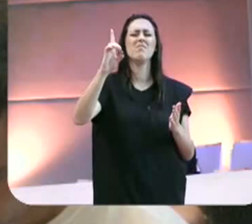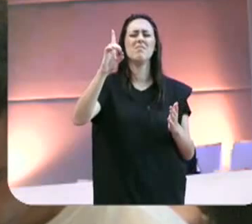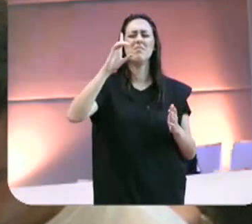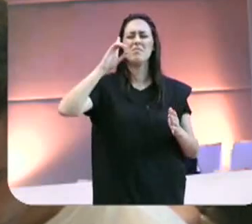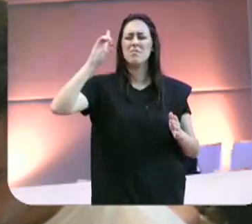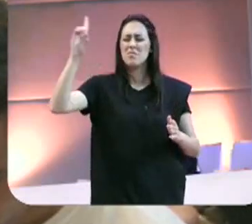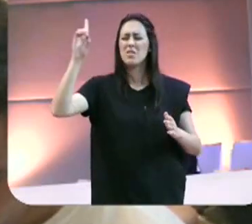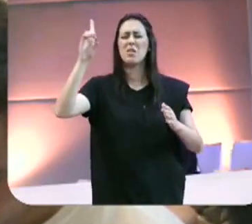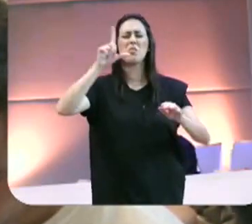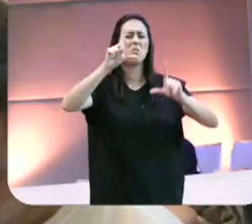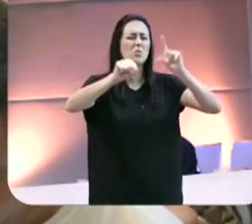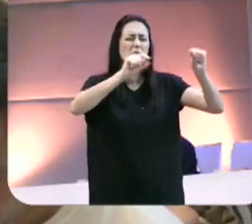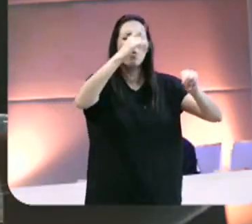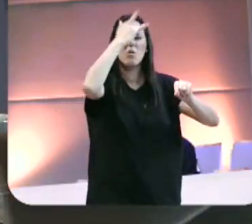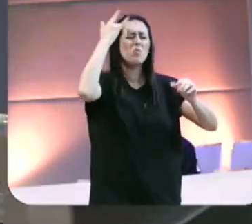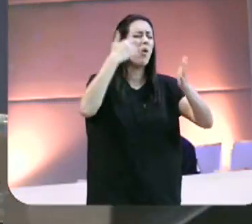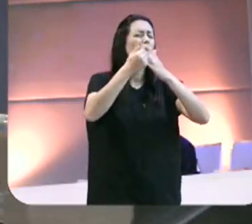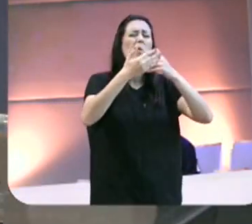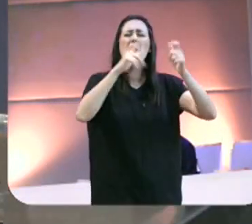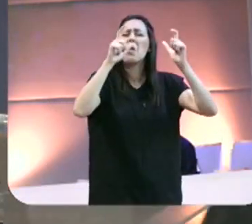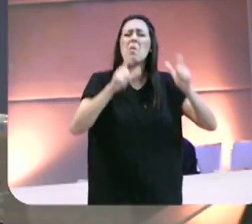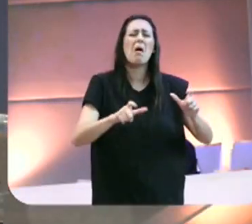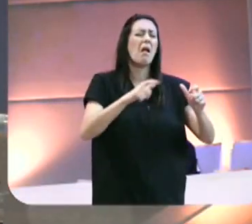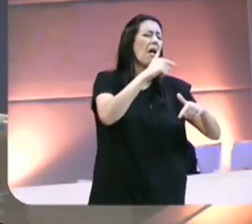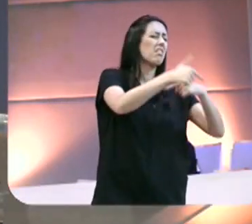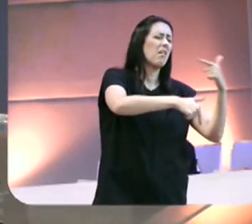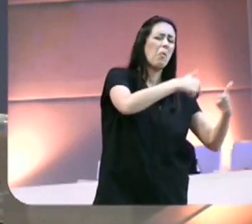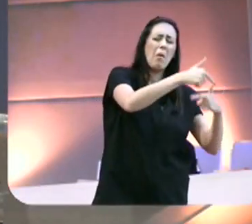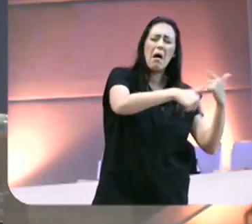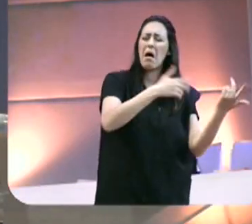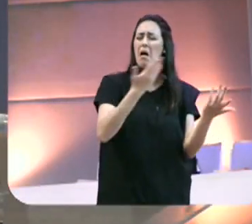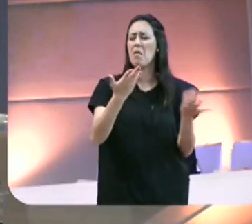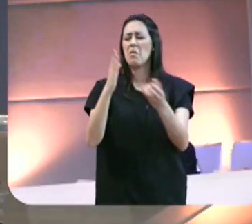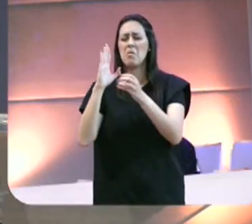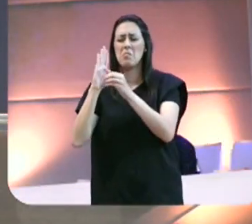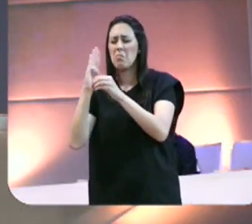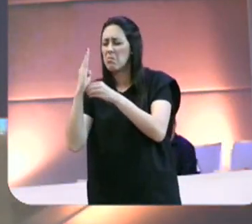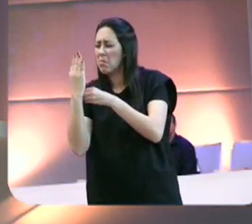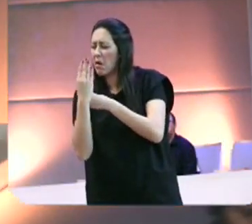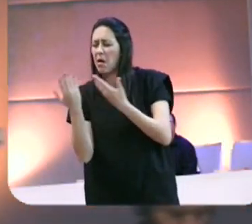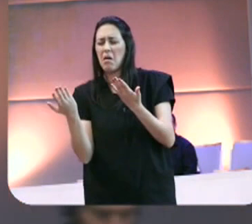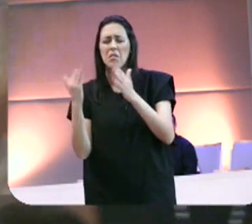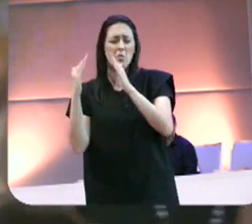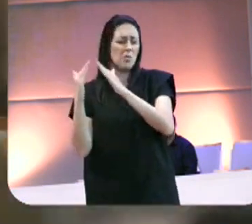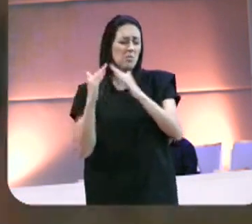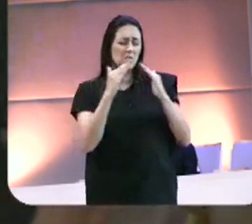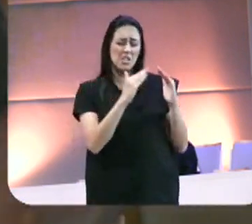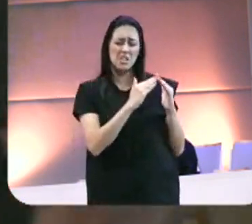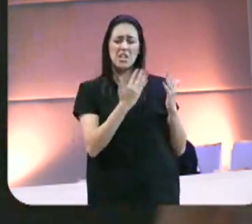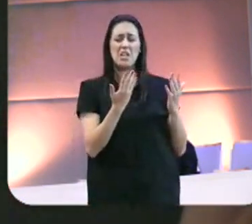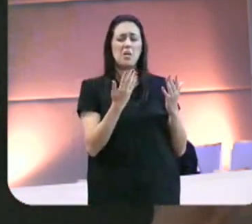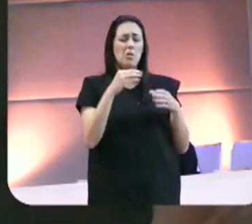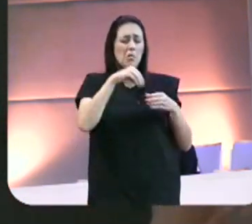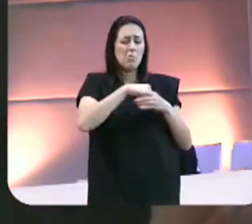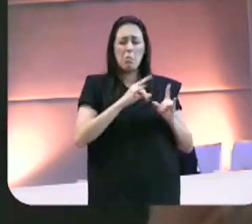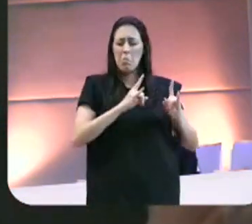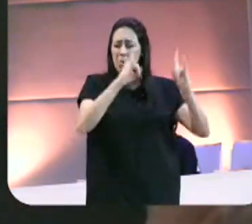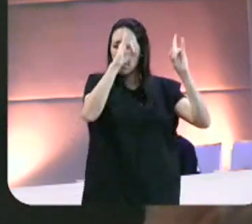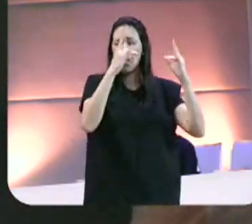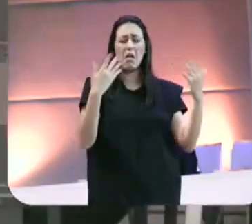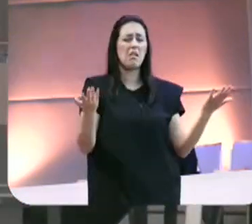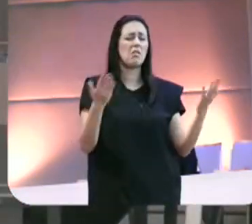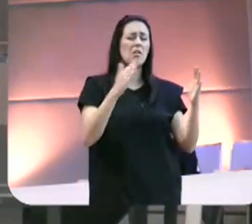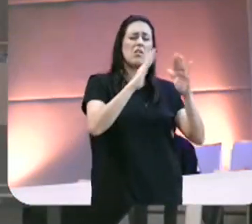sua área de influência, seja o seu trabalho, seja a sua comunidade, seja a sua vizinhança, seu condomínio, Senhor,